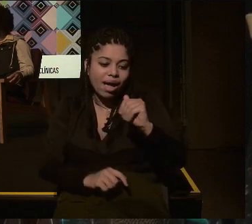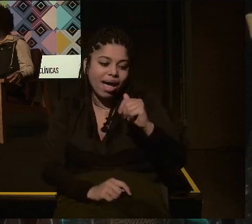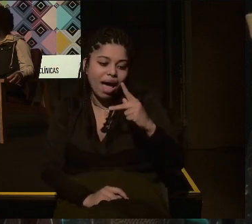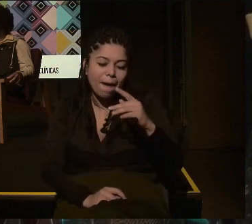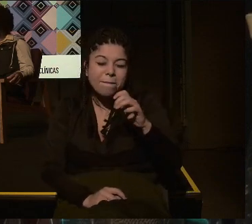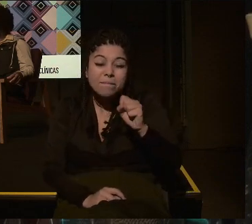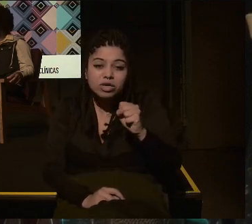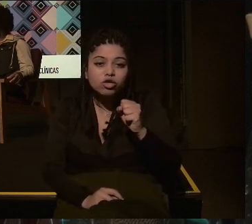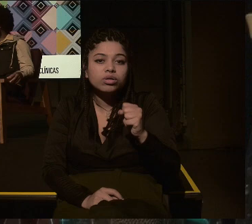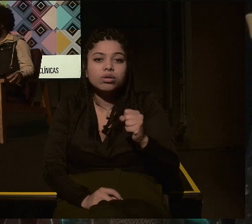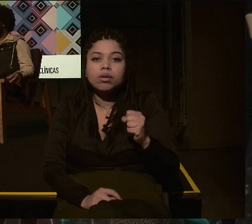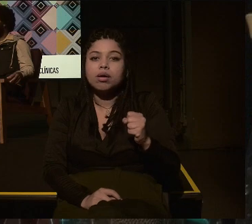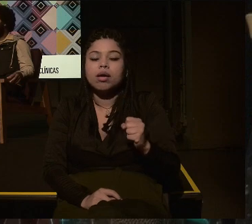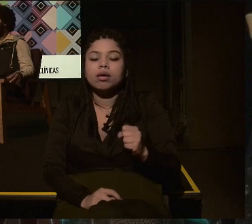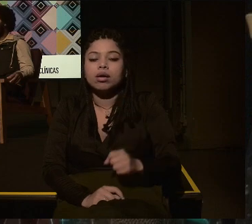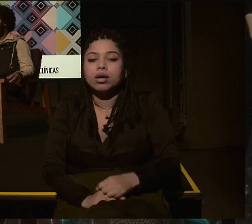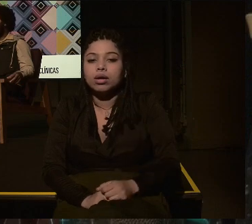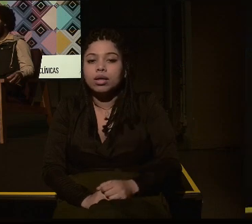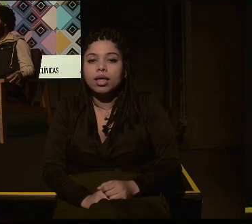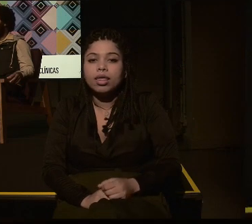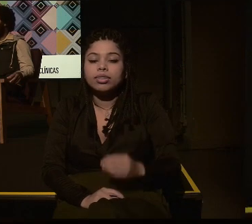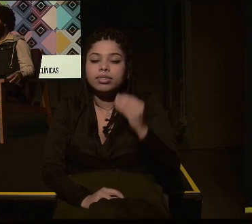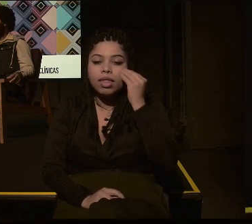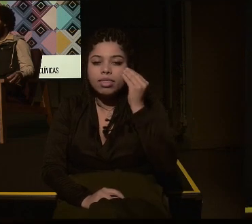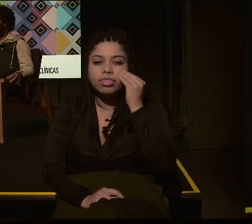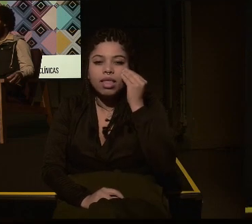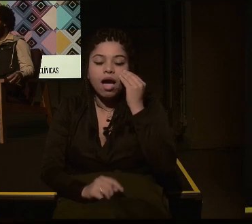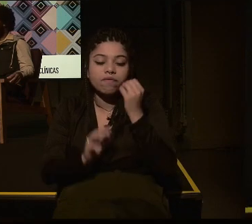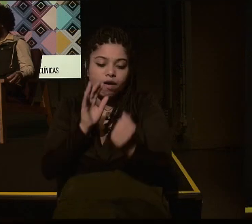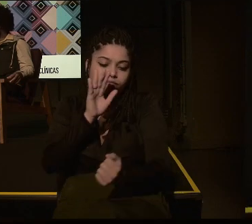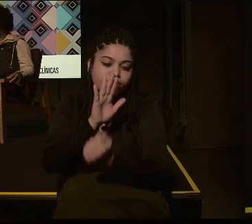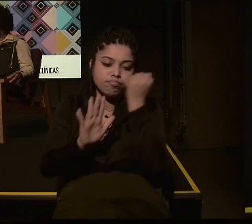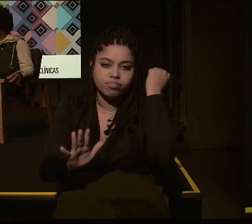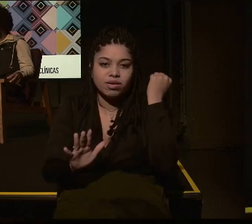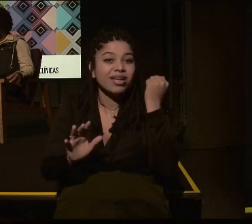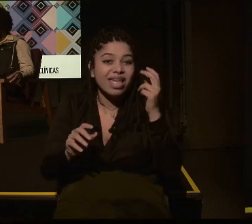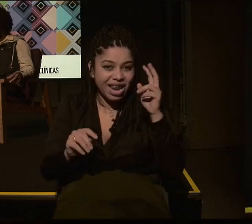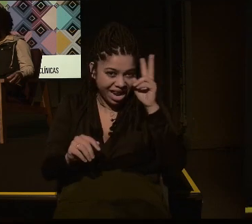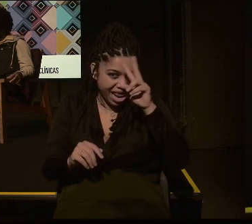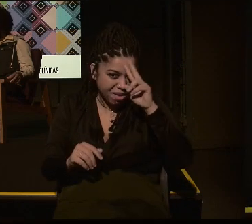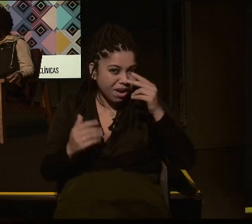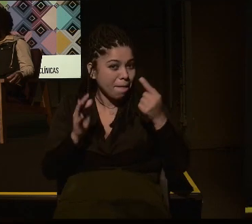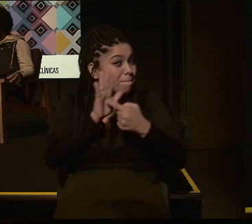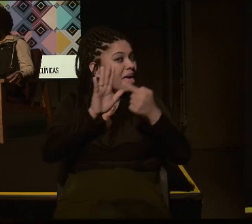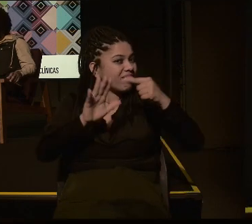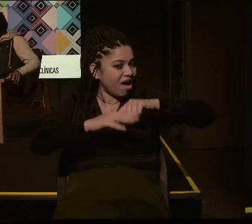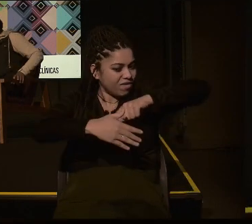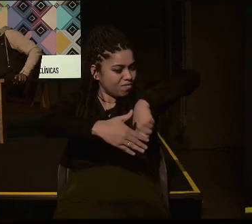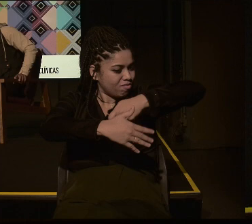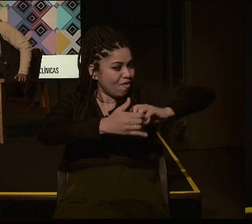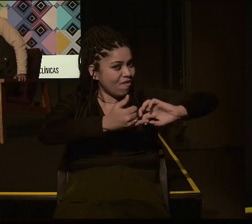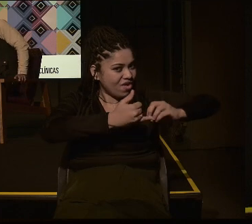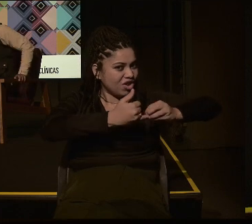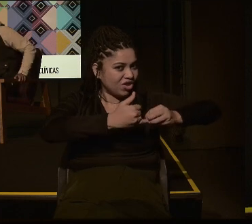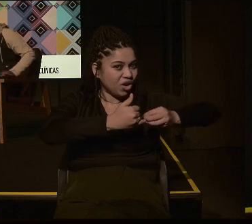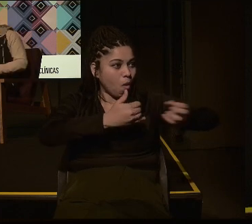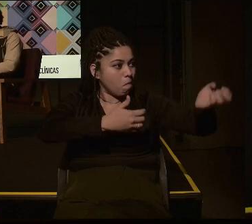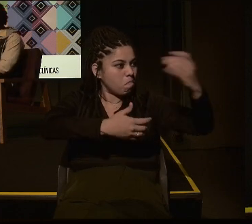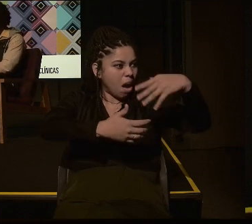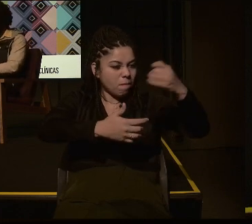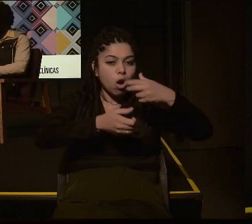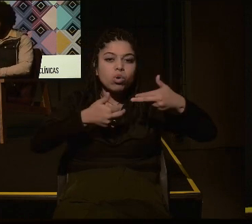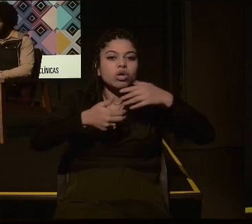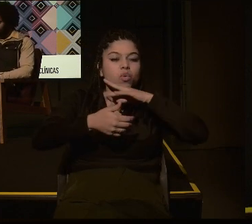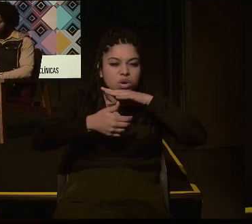tentava borrar, né, na ideia das ferramentas da folha de louro, estava borrar